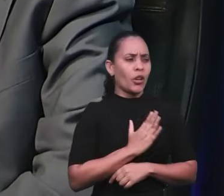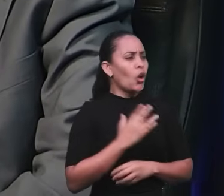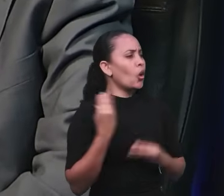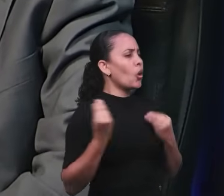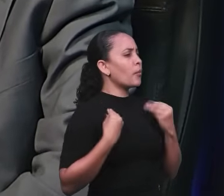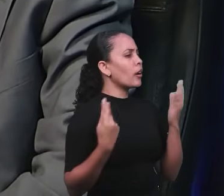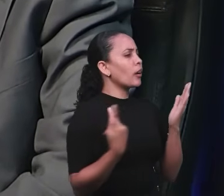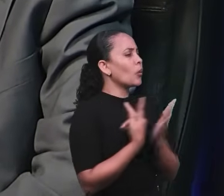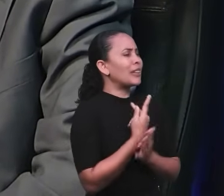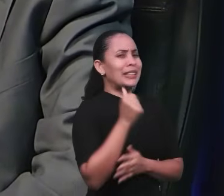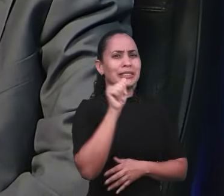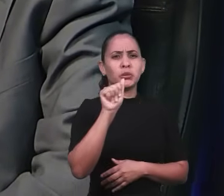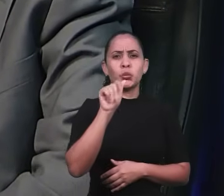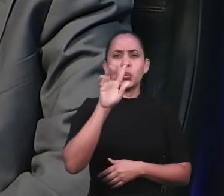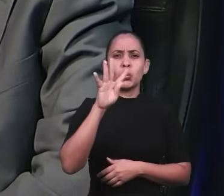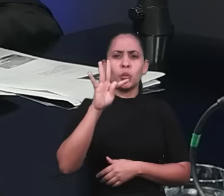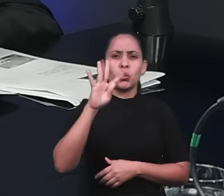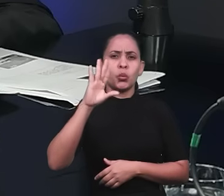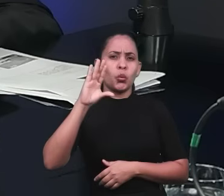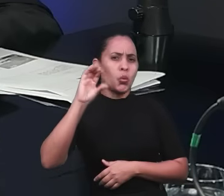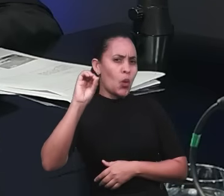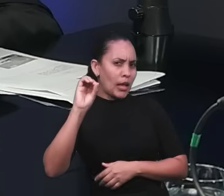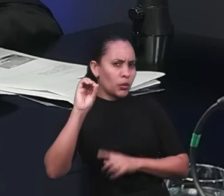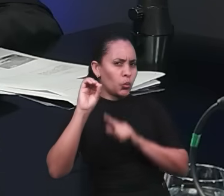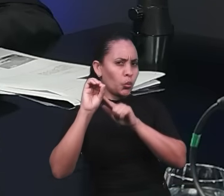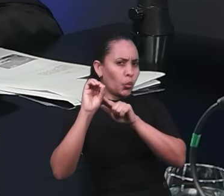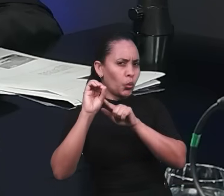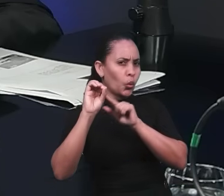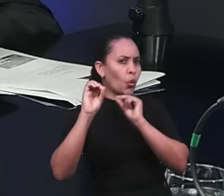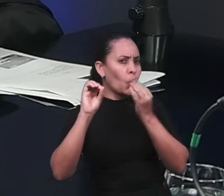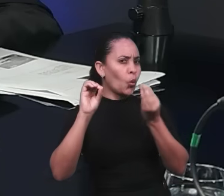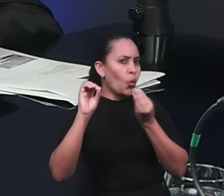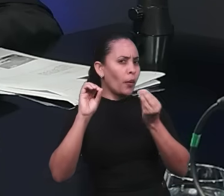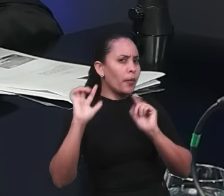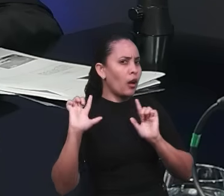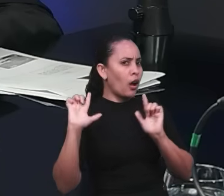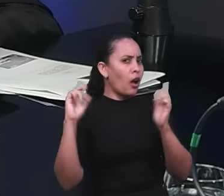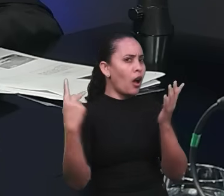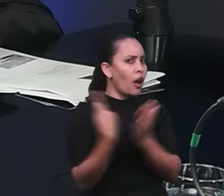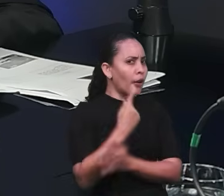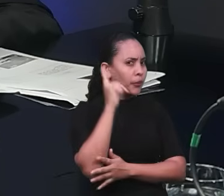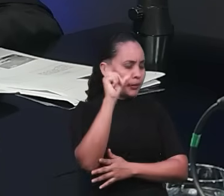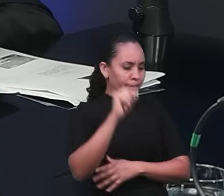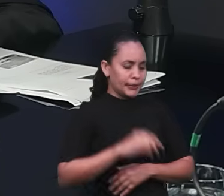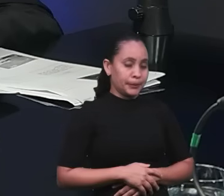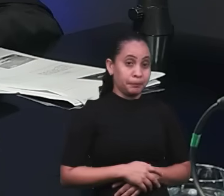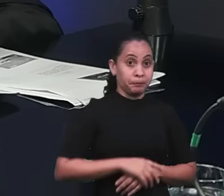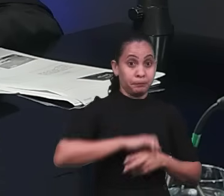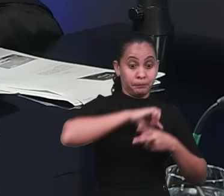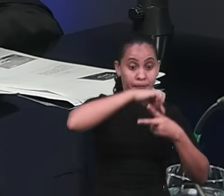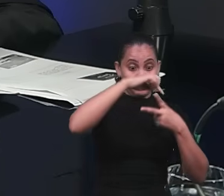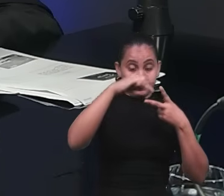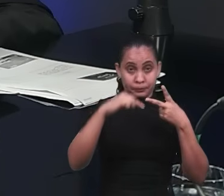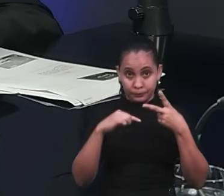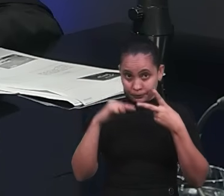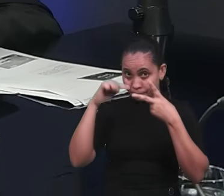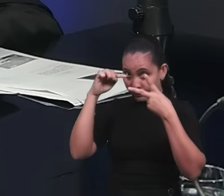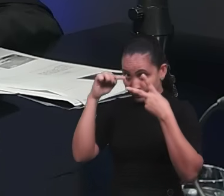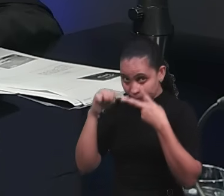ato, como que isso acontece? Então, o ato, ele é composto de duas coisas.